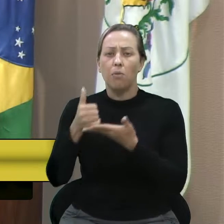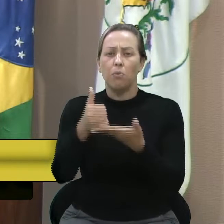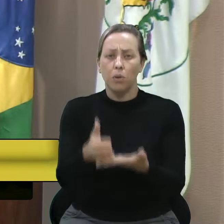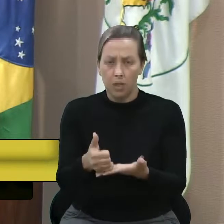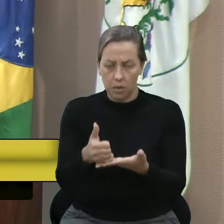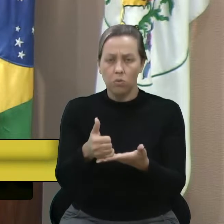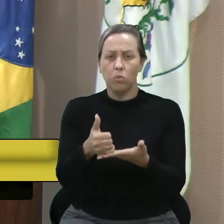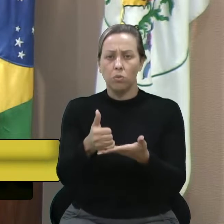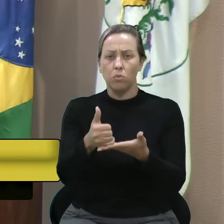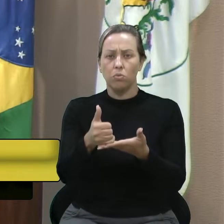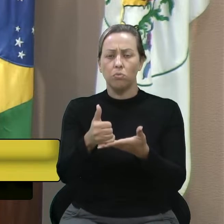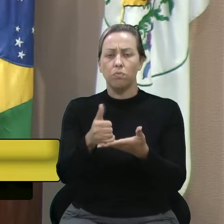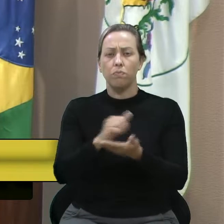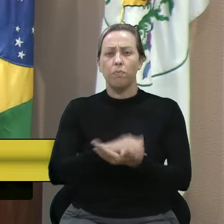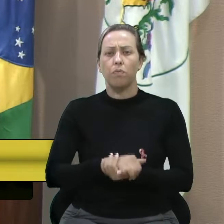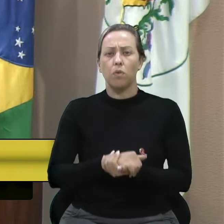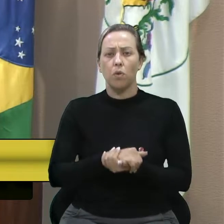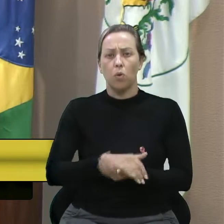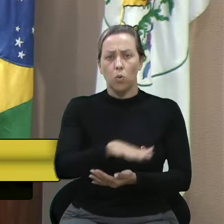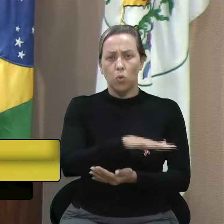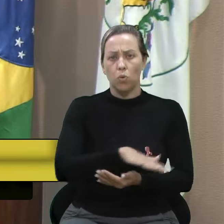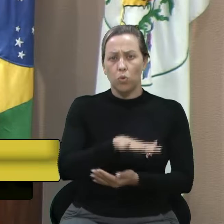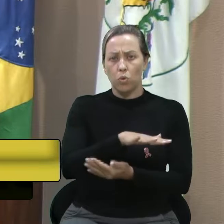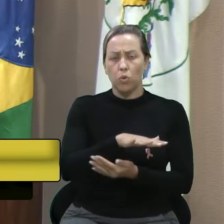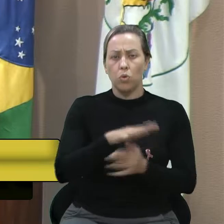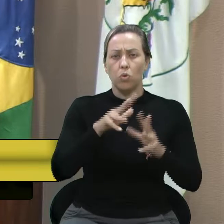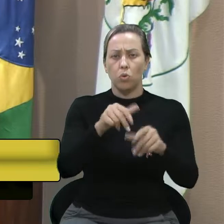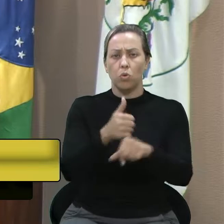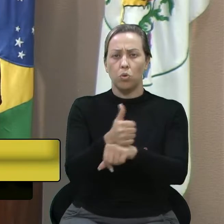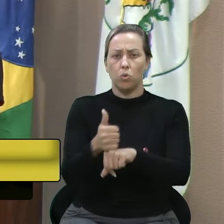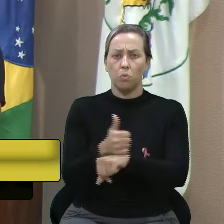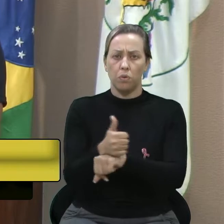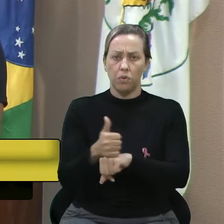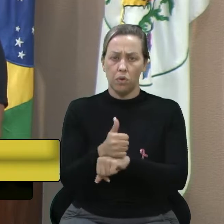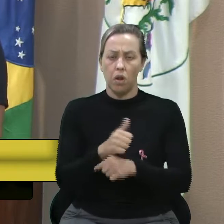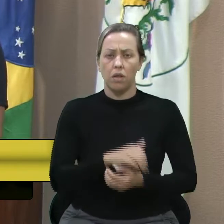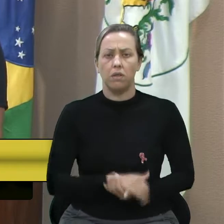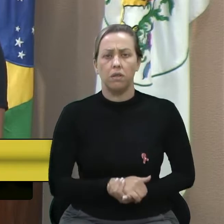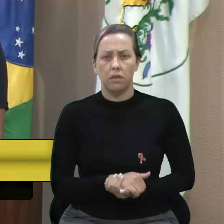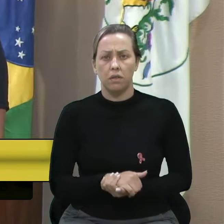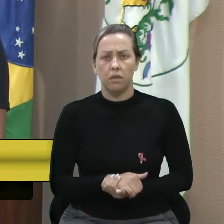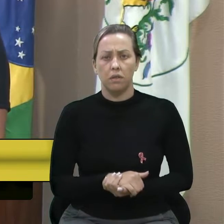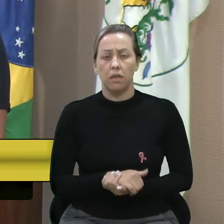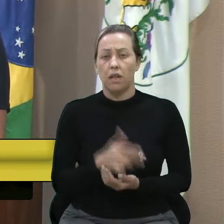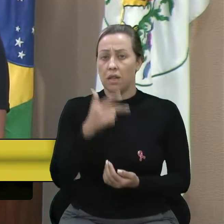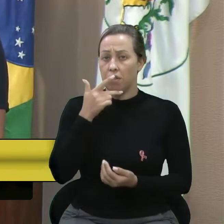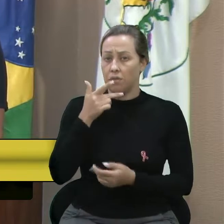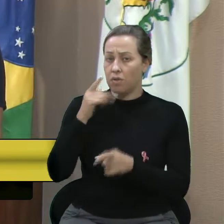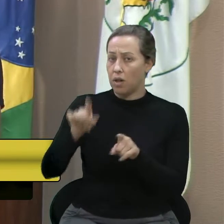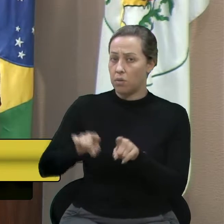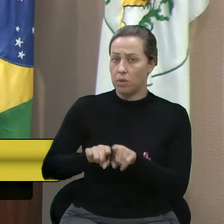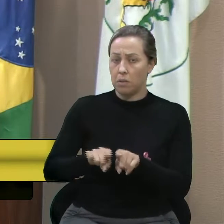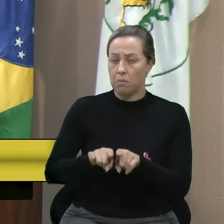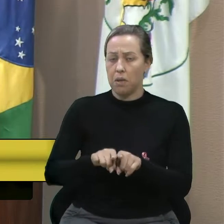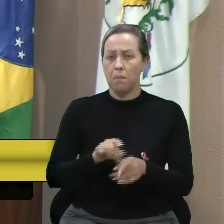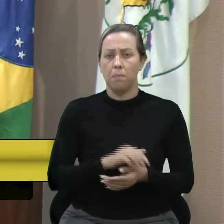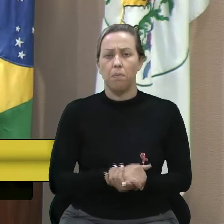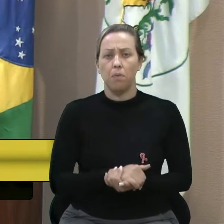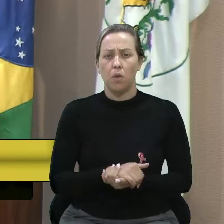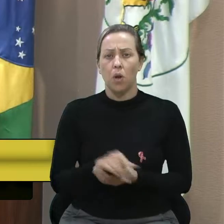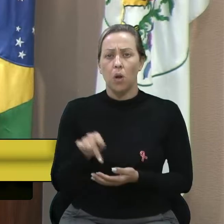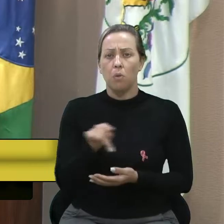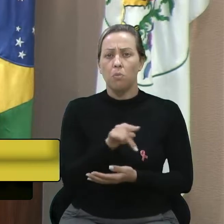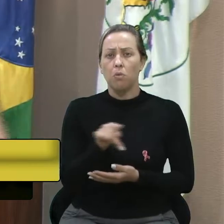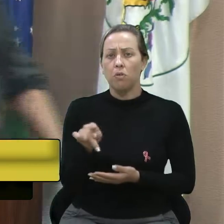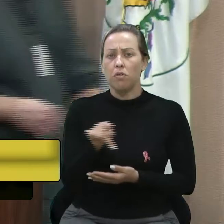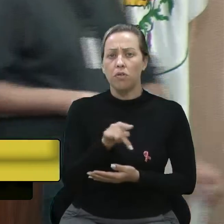e formando os nossos profissionais. Cito também os